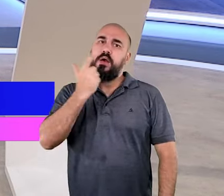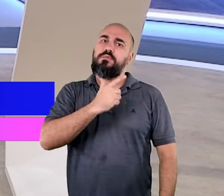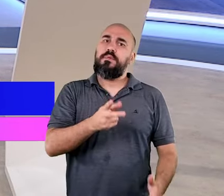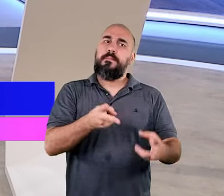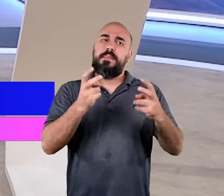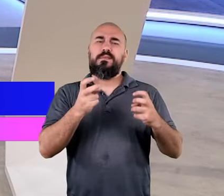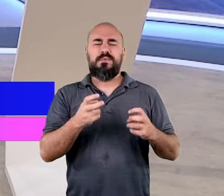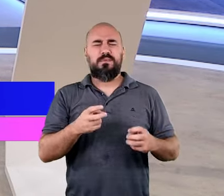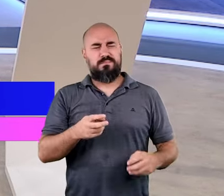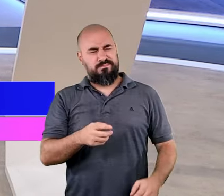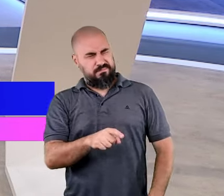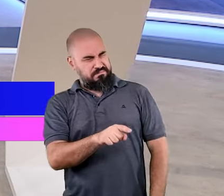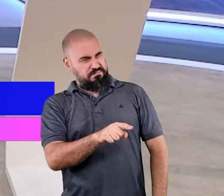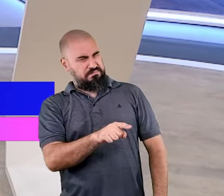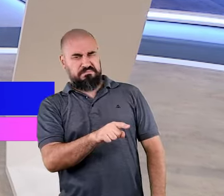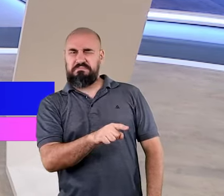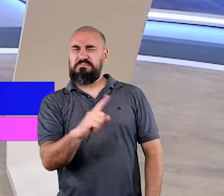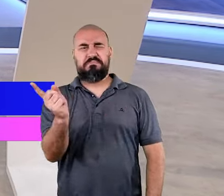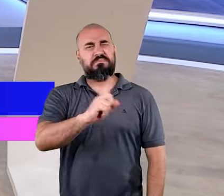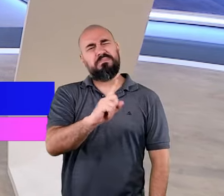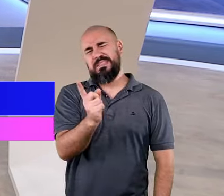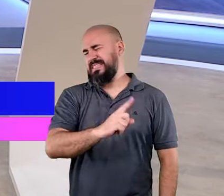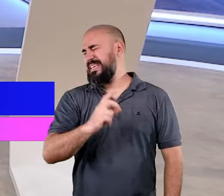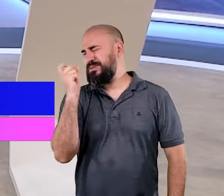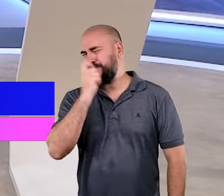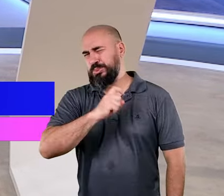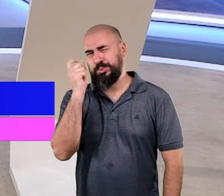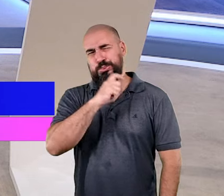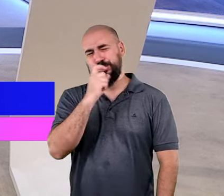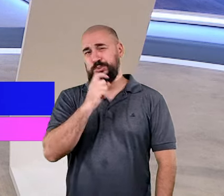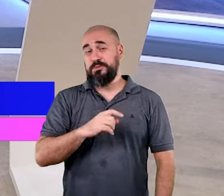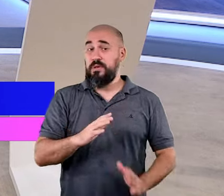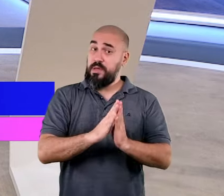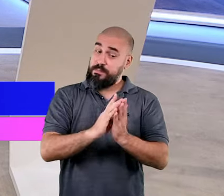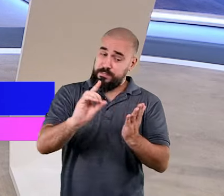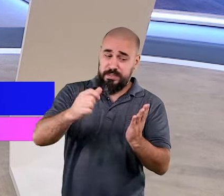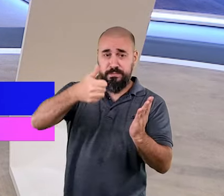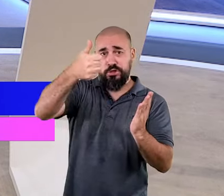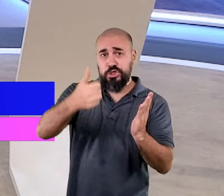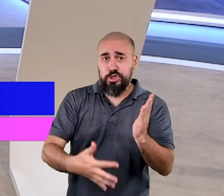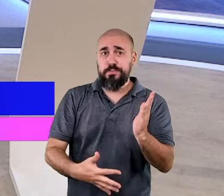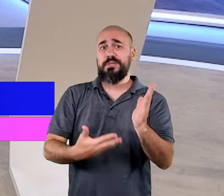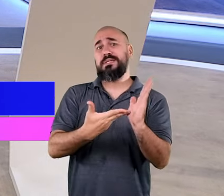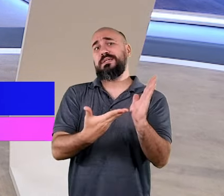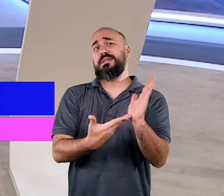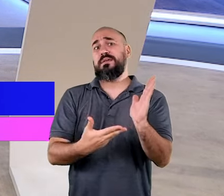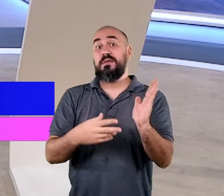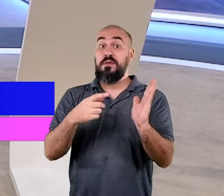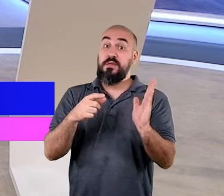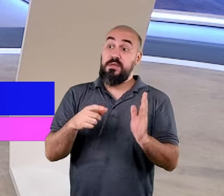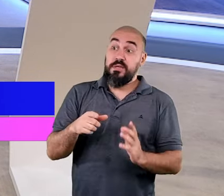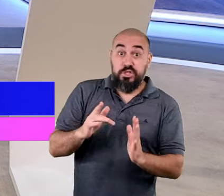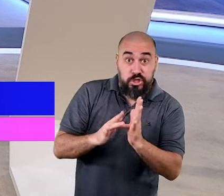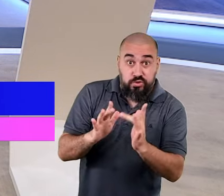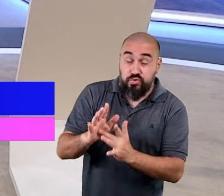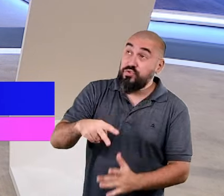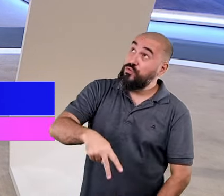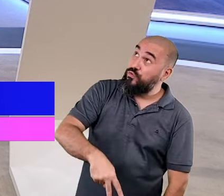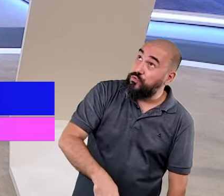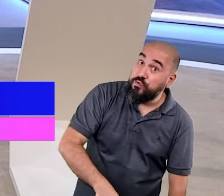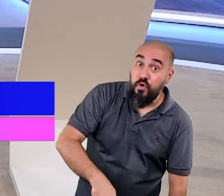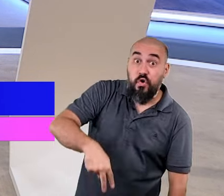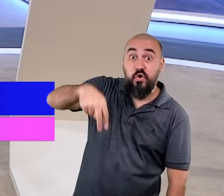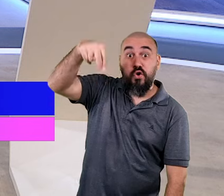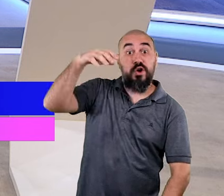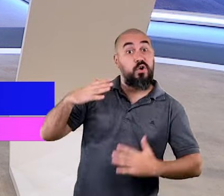para qualquer especulação, senão aquilo que ela mesma falou. Jesus foi para o céu de maneira